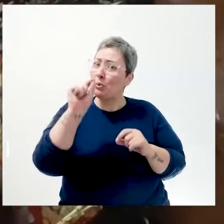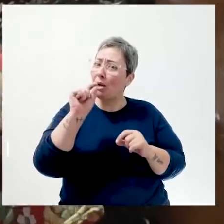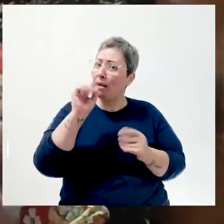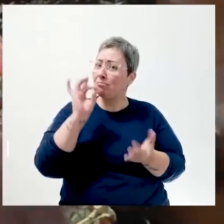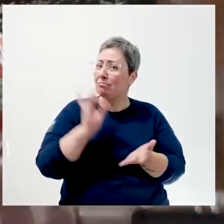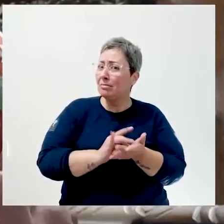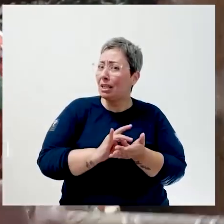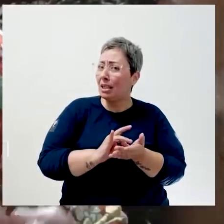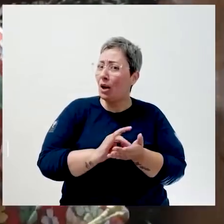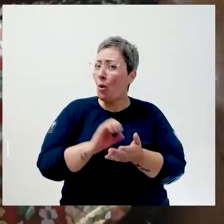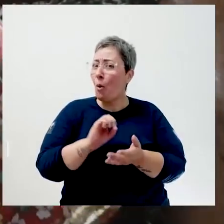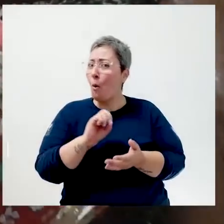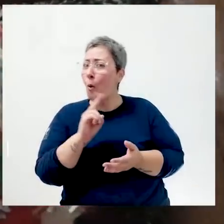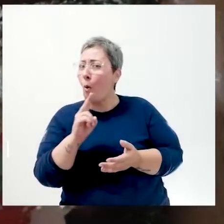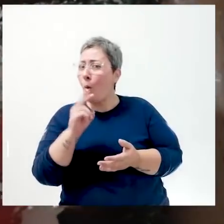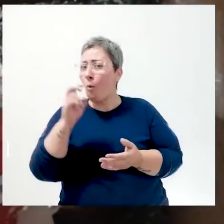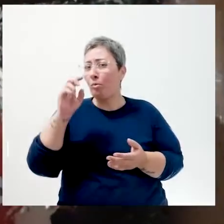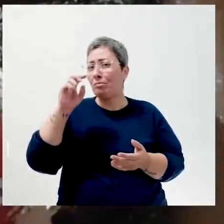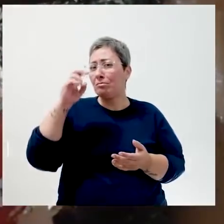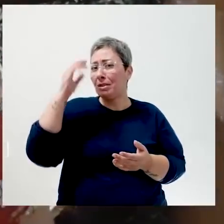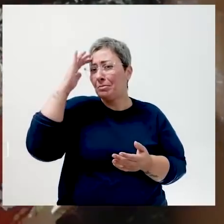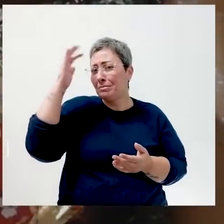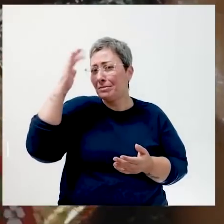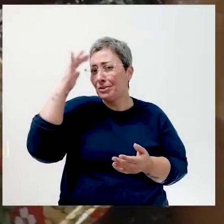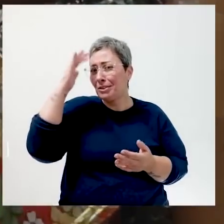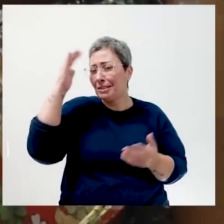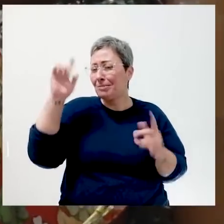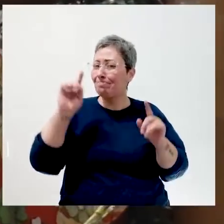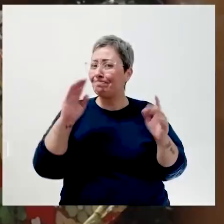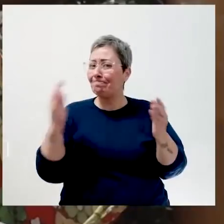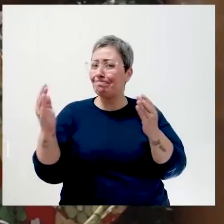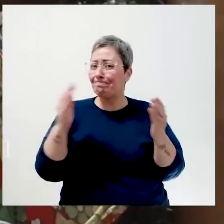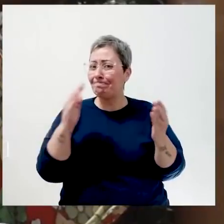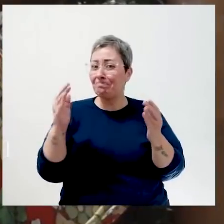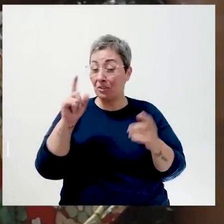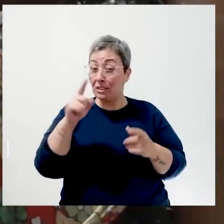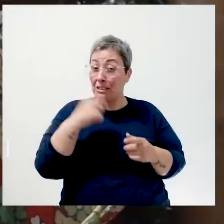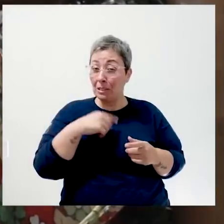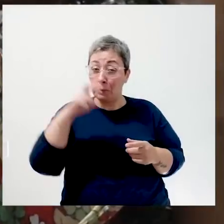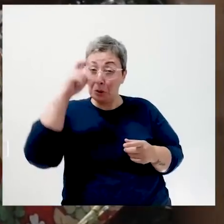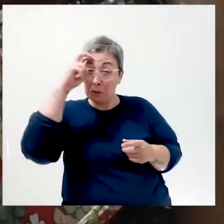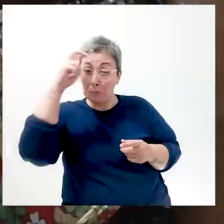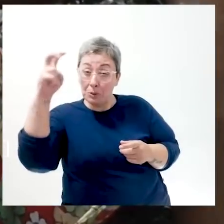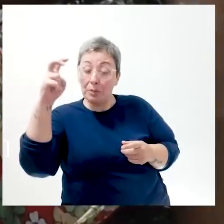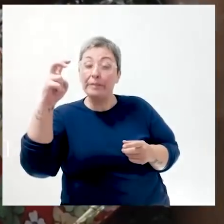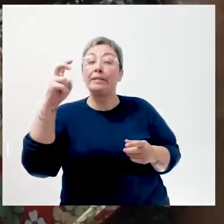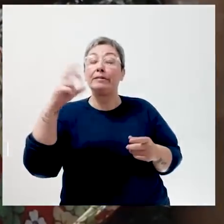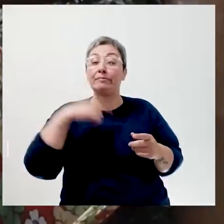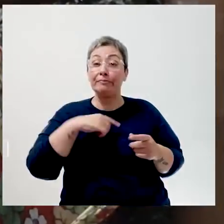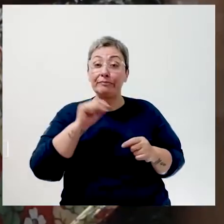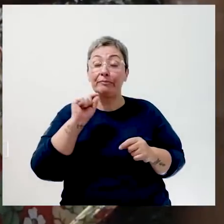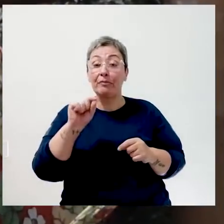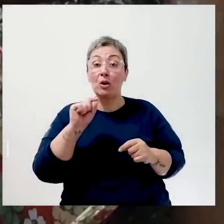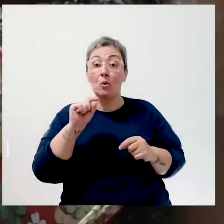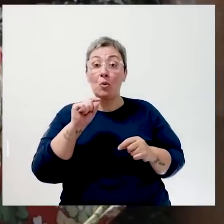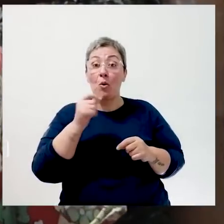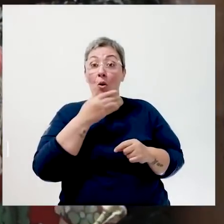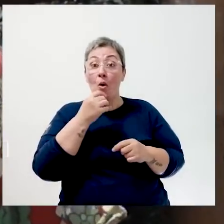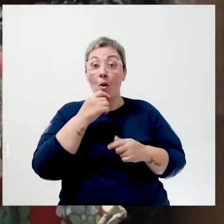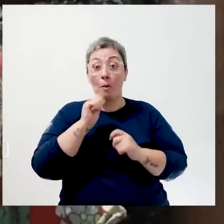é real e do que é imaginário. E vocês sabem que uma sabedoria muito grande de um